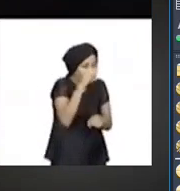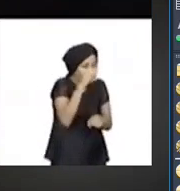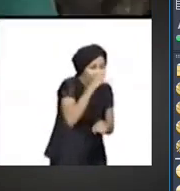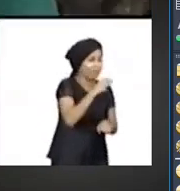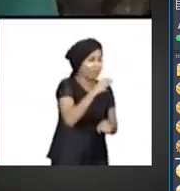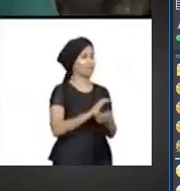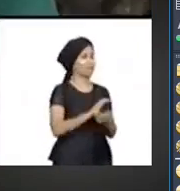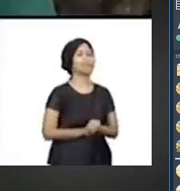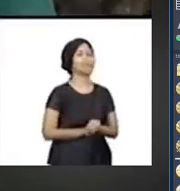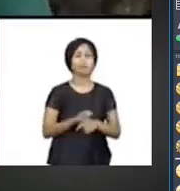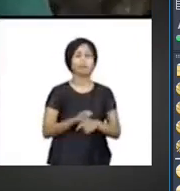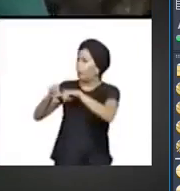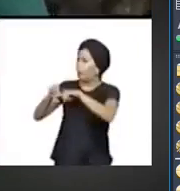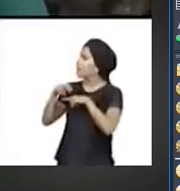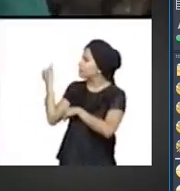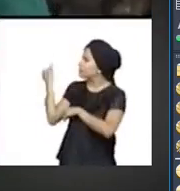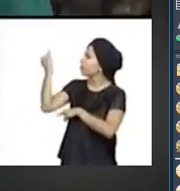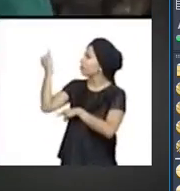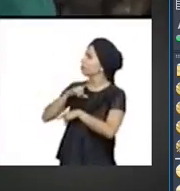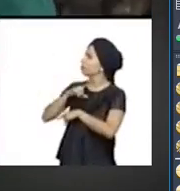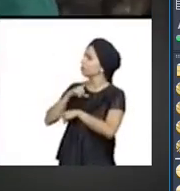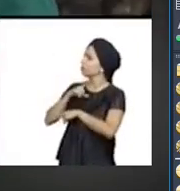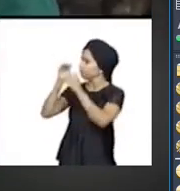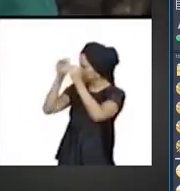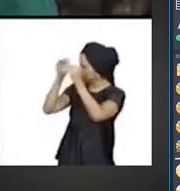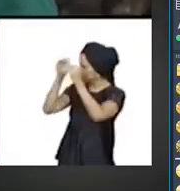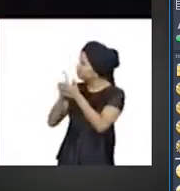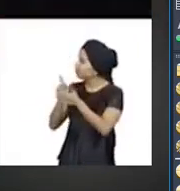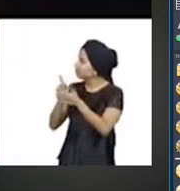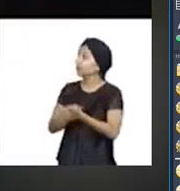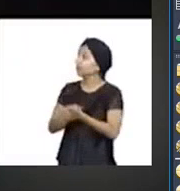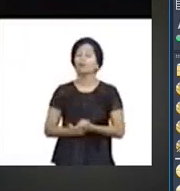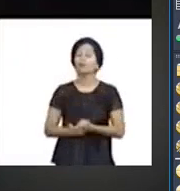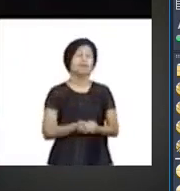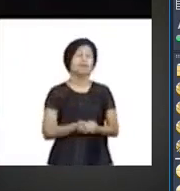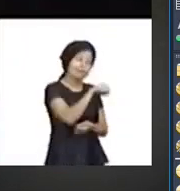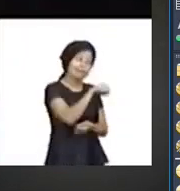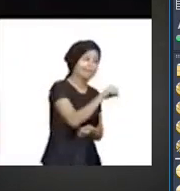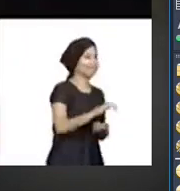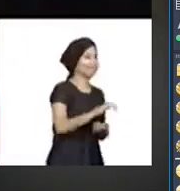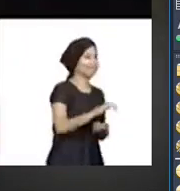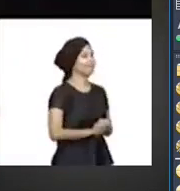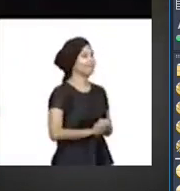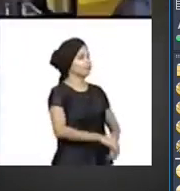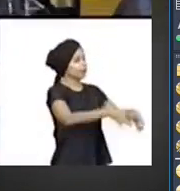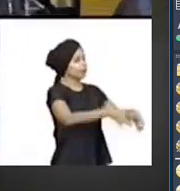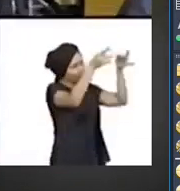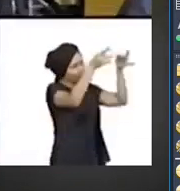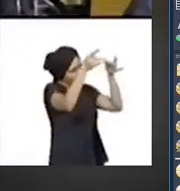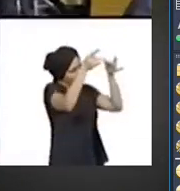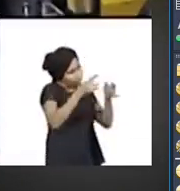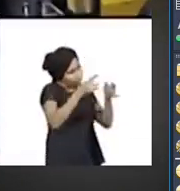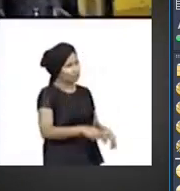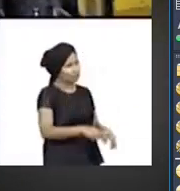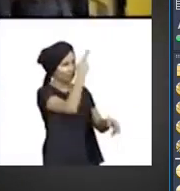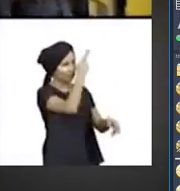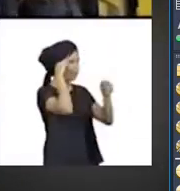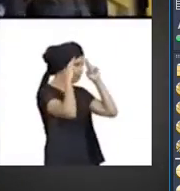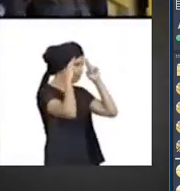outro. Por isso que é muito importante seguir criteriosamente o que está estabelecido no plano de fogo. Deve ser seguido criteriosamente, porque se